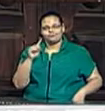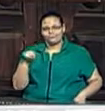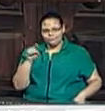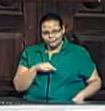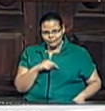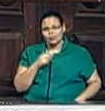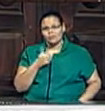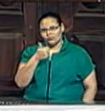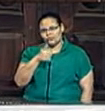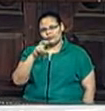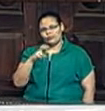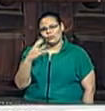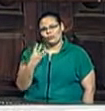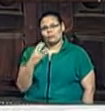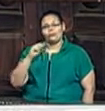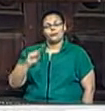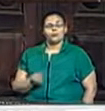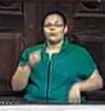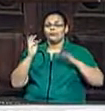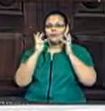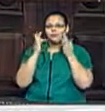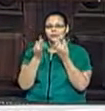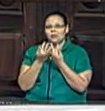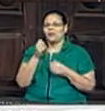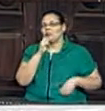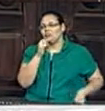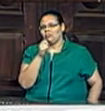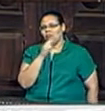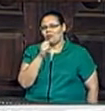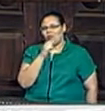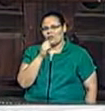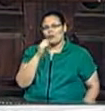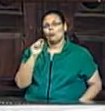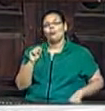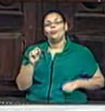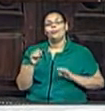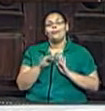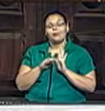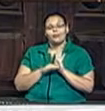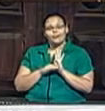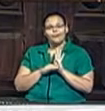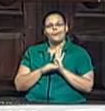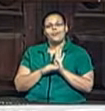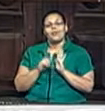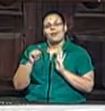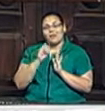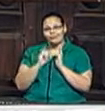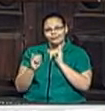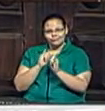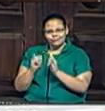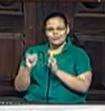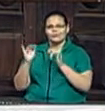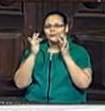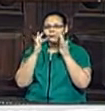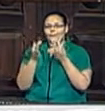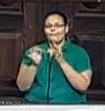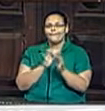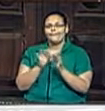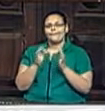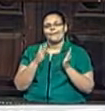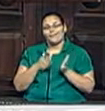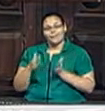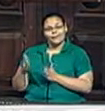diretamente 154 mil famílias sem um plano de informação dessas famílias, sem um